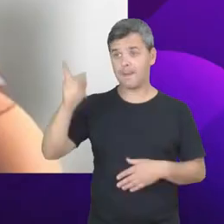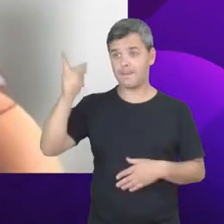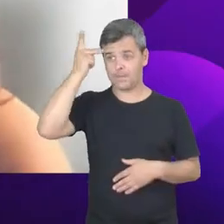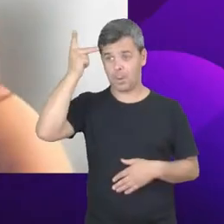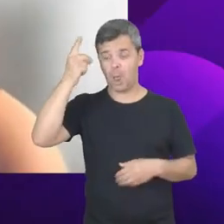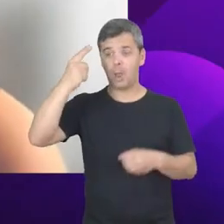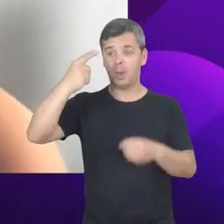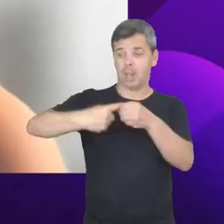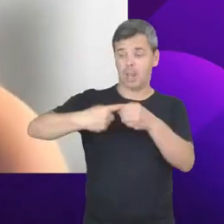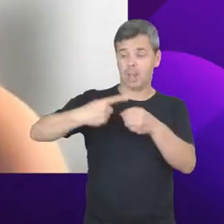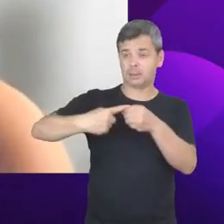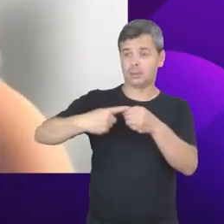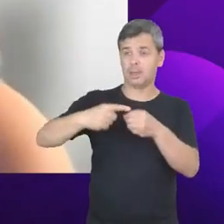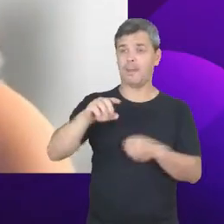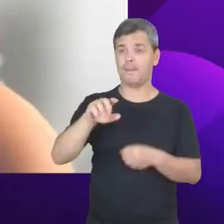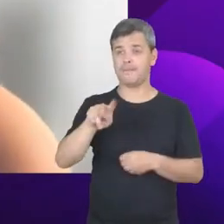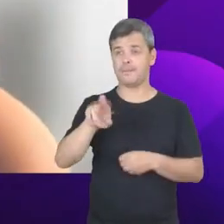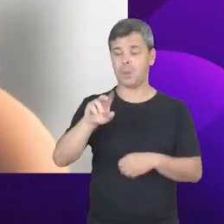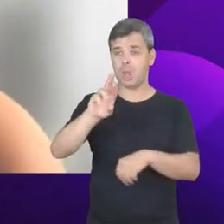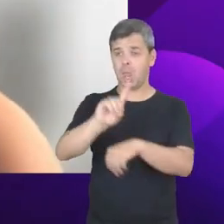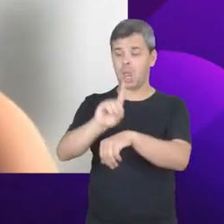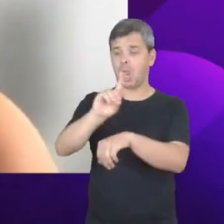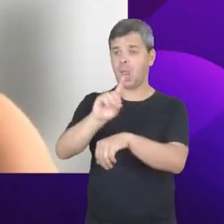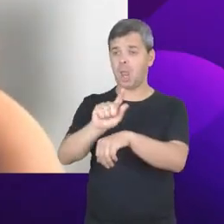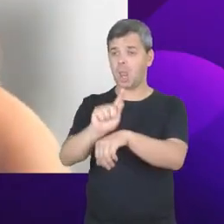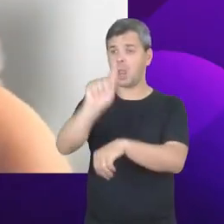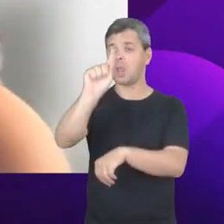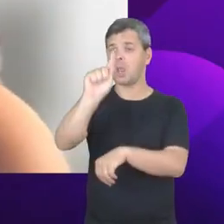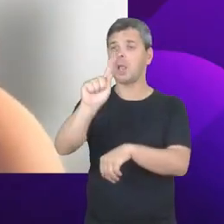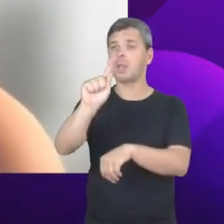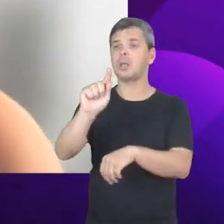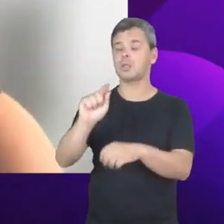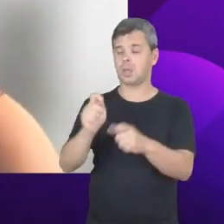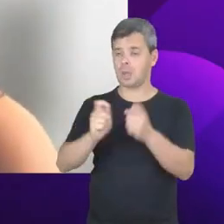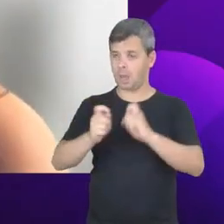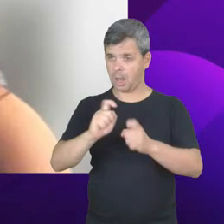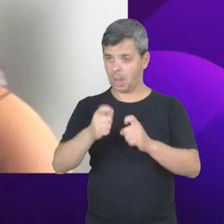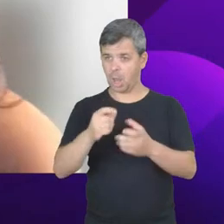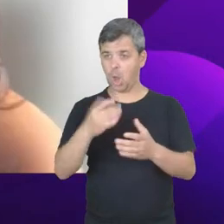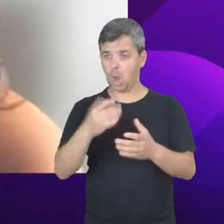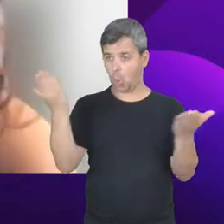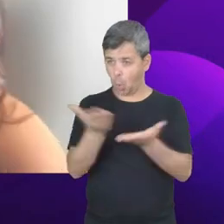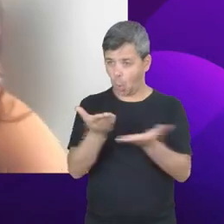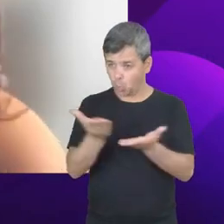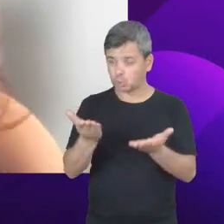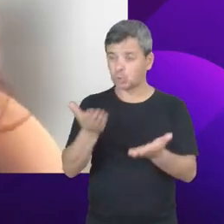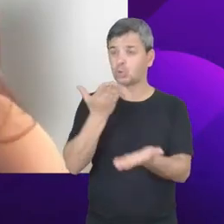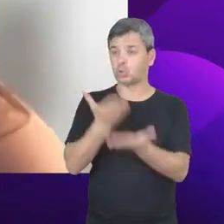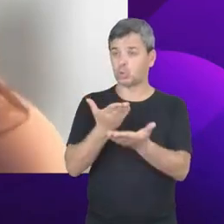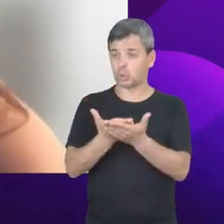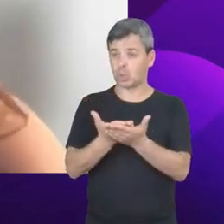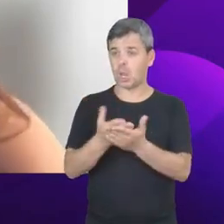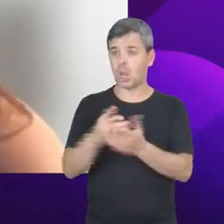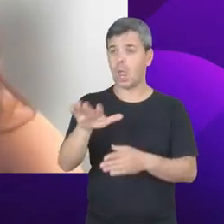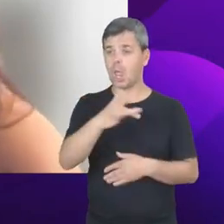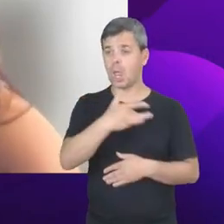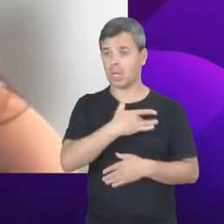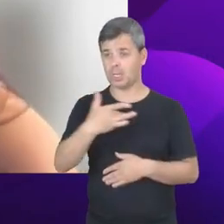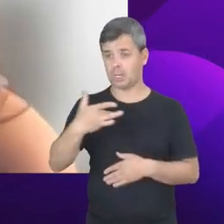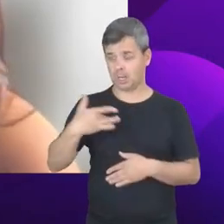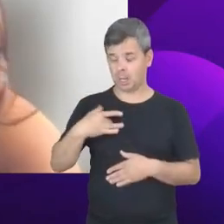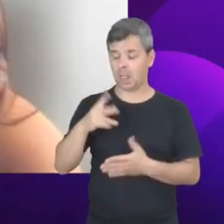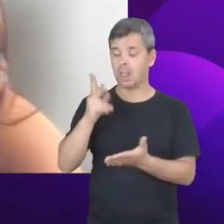Pirituba. Sou graduada em administração pela USP. Hoje sou estudante do curso de saúde pública também na